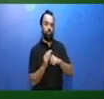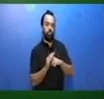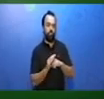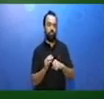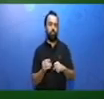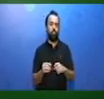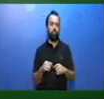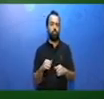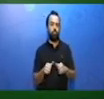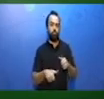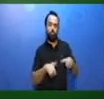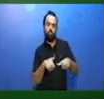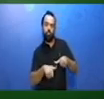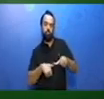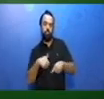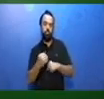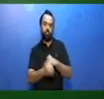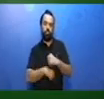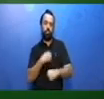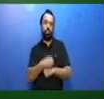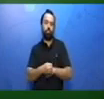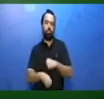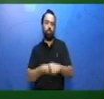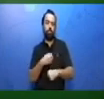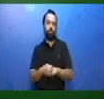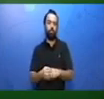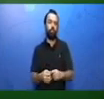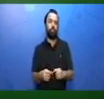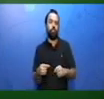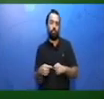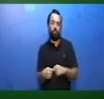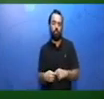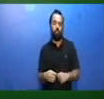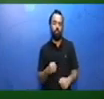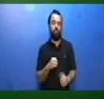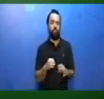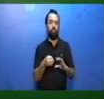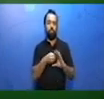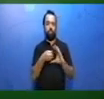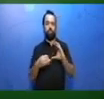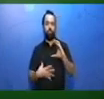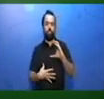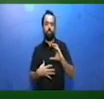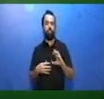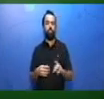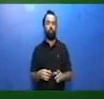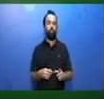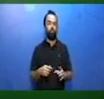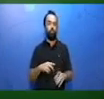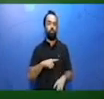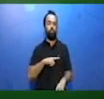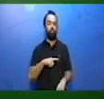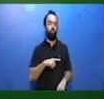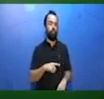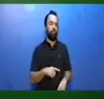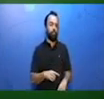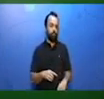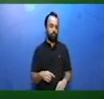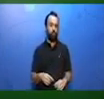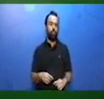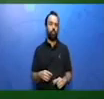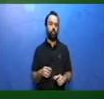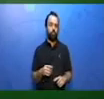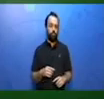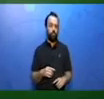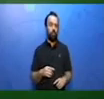cada bairro tem características próprias. Vamos descobrir algumas características dos bairros fazendo as atividades a